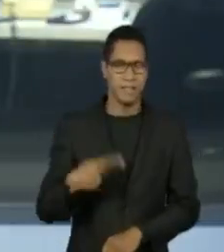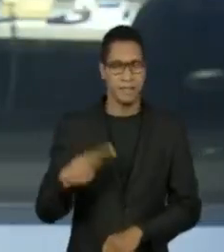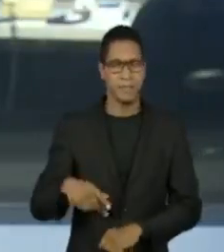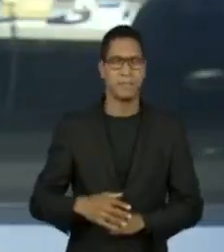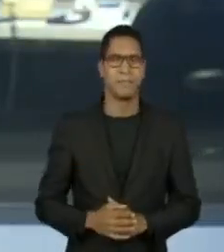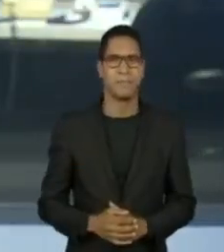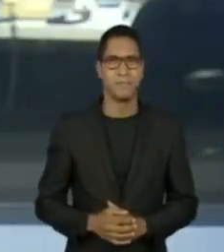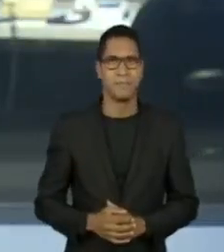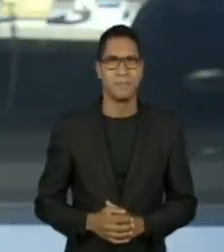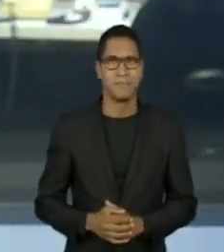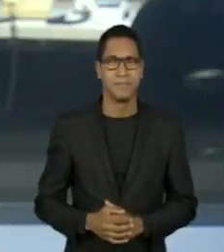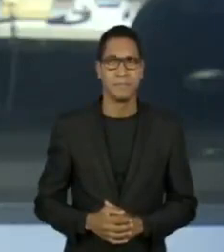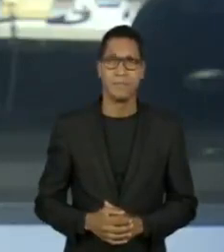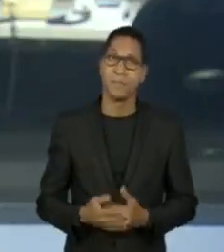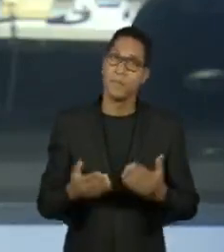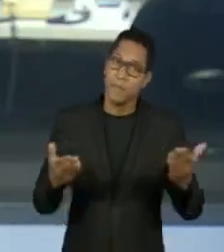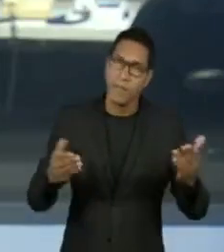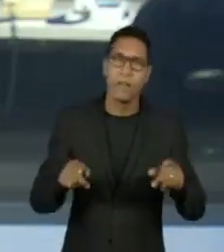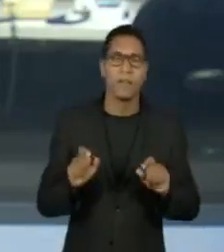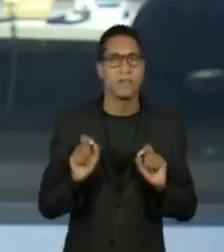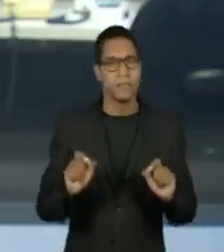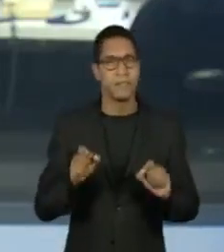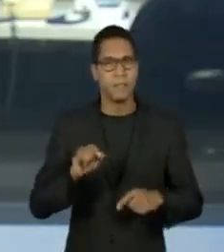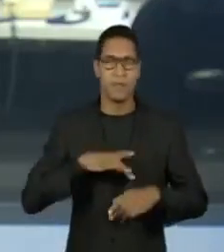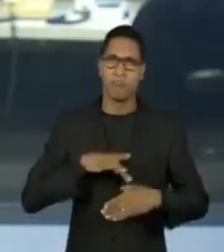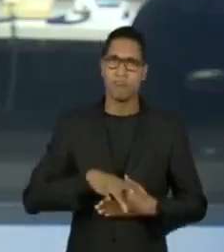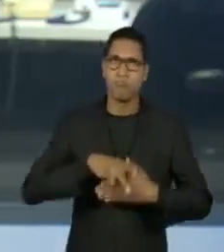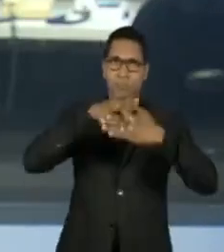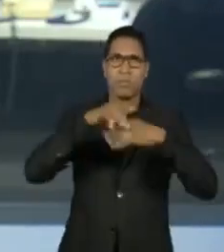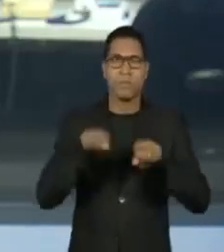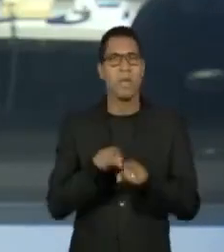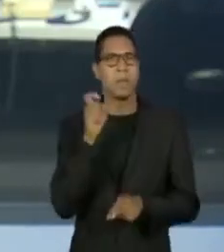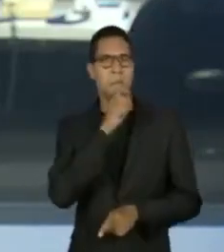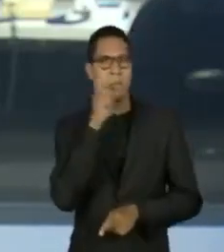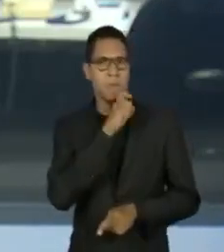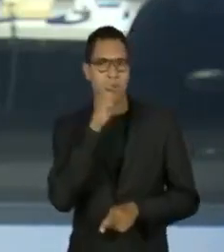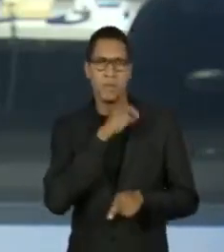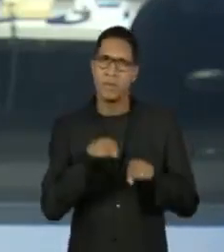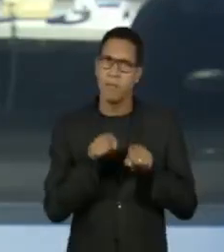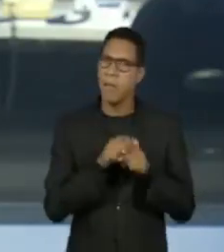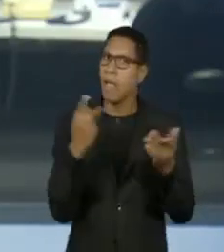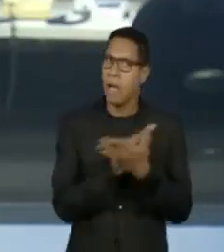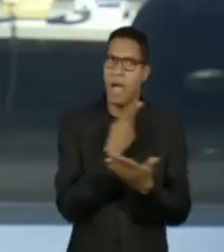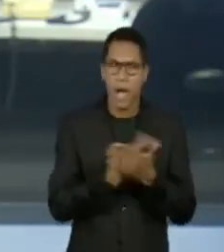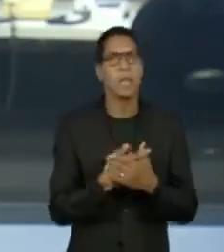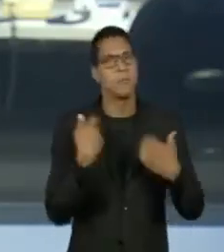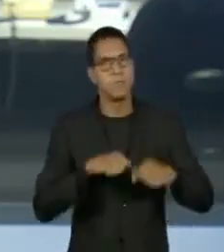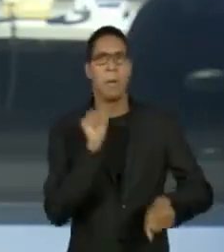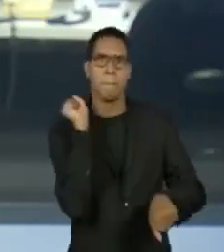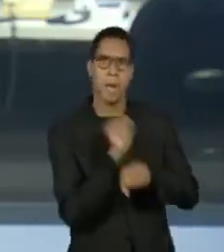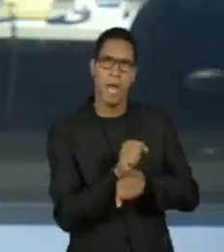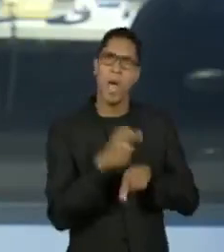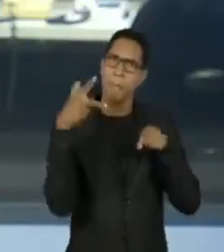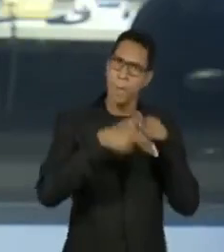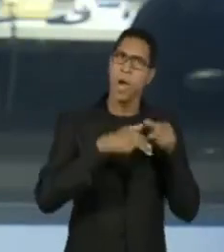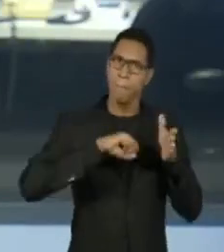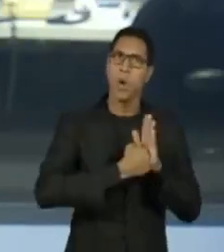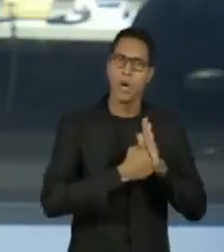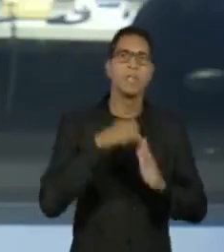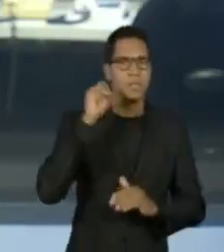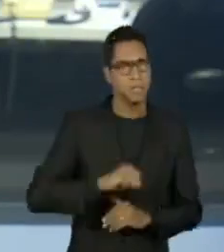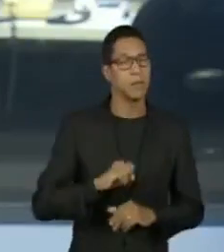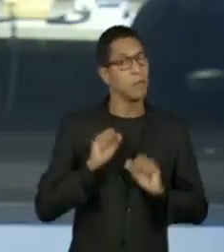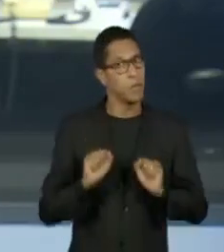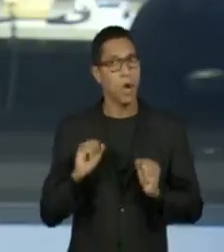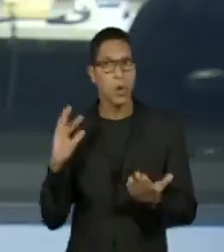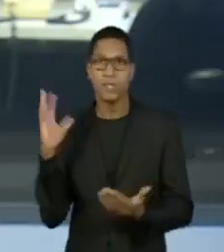Confesso a você que eu sou a favor de interromper autoridades quando patentemente elas mentem e é uma obrigação do jornalismo fazer isso, né? Acho que essa moda pode